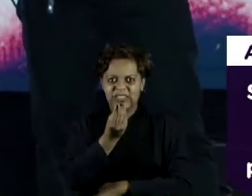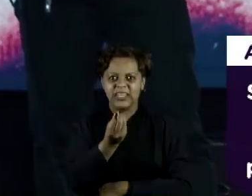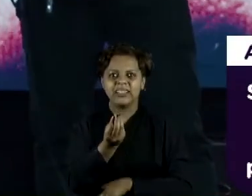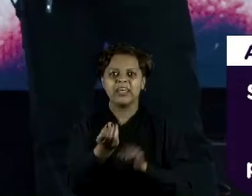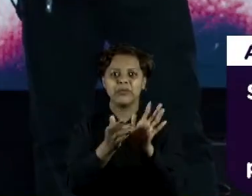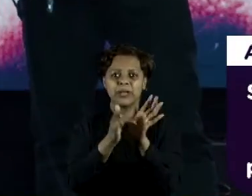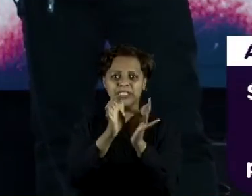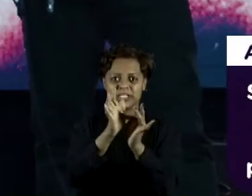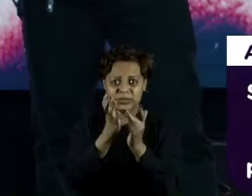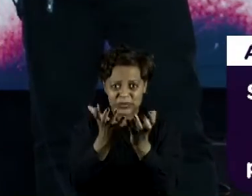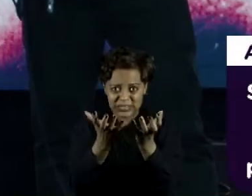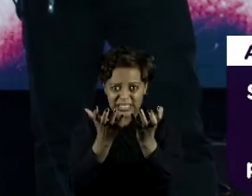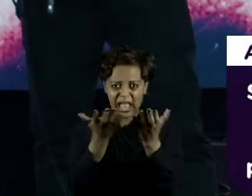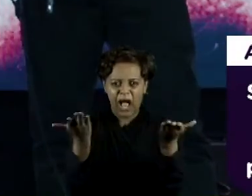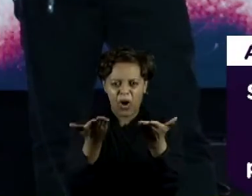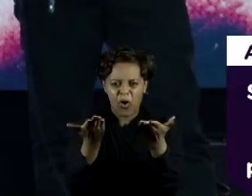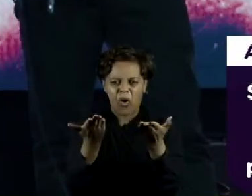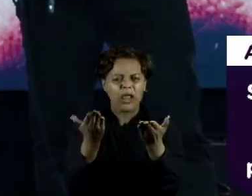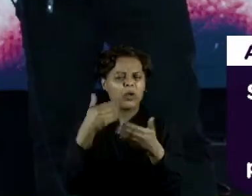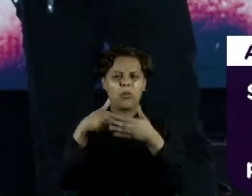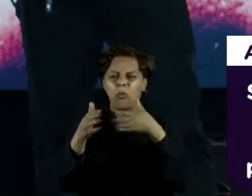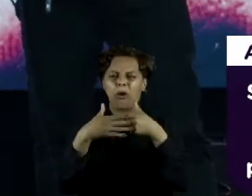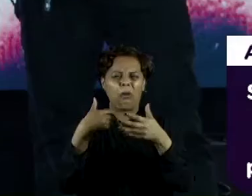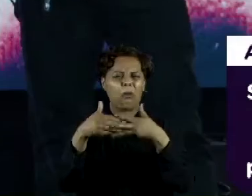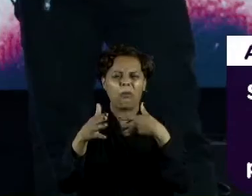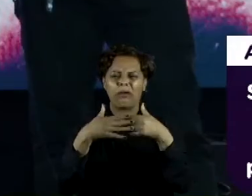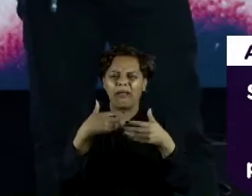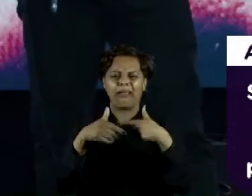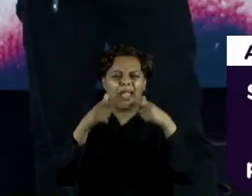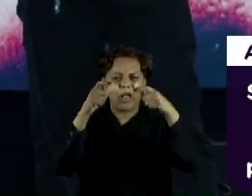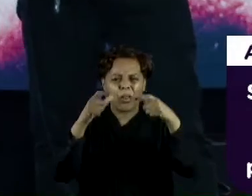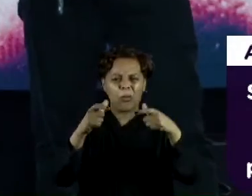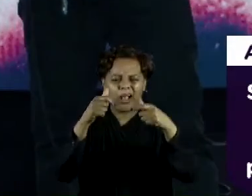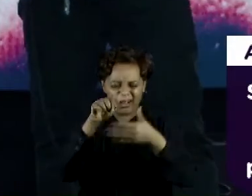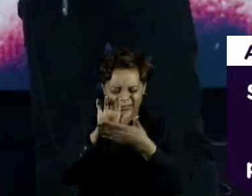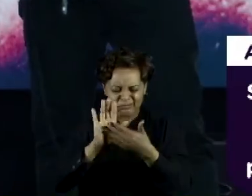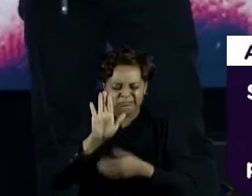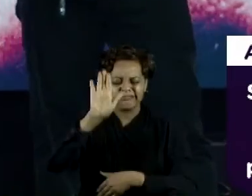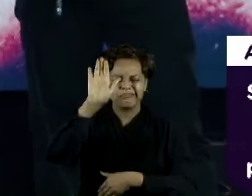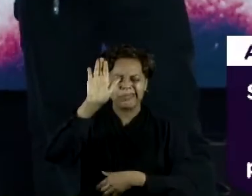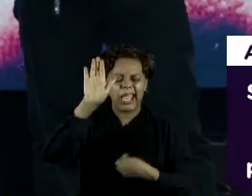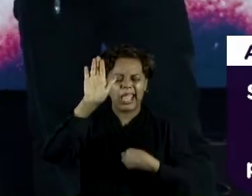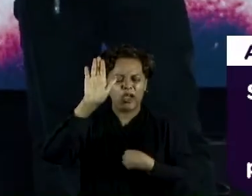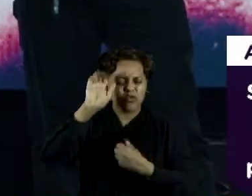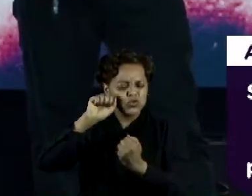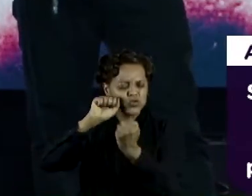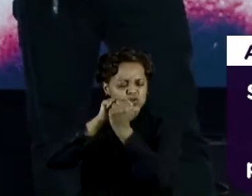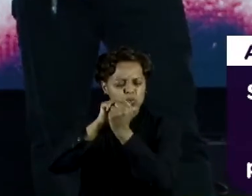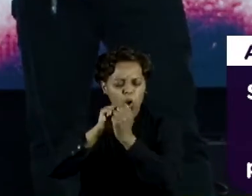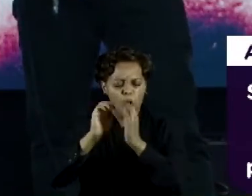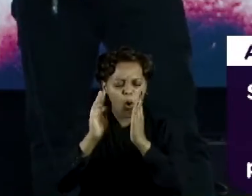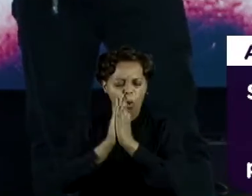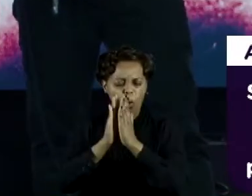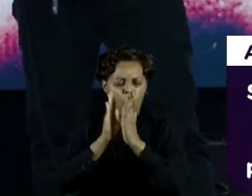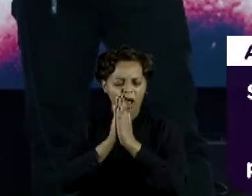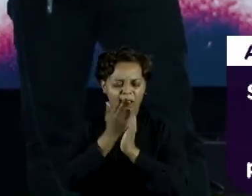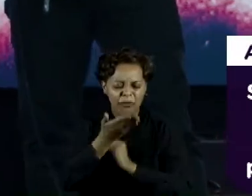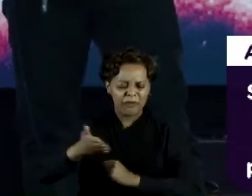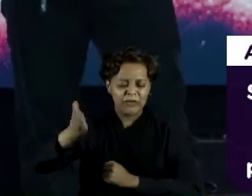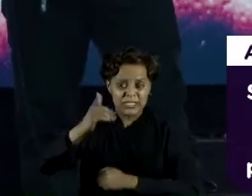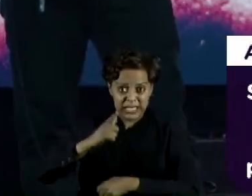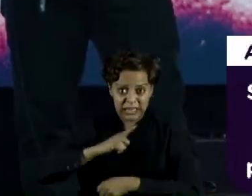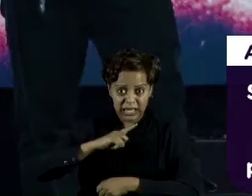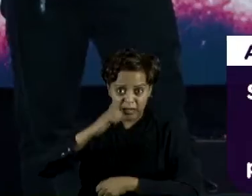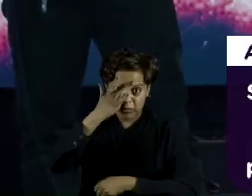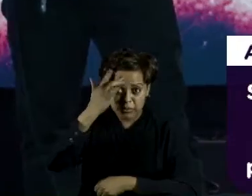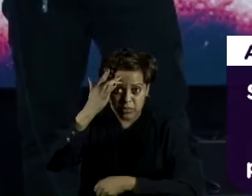eu quero pedir que você levante a tua mão onde você estiver, e eu vou orar pela tua vida e vou orar com você e por você. Há alguém aqui?